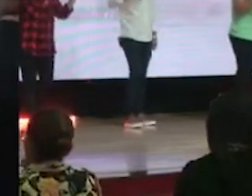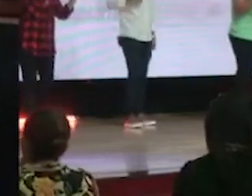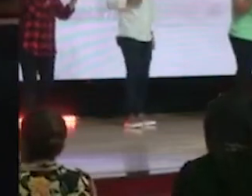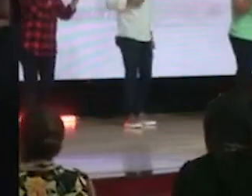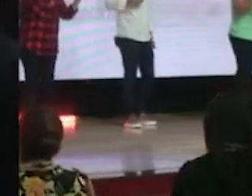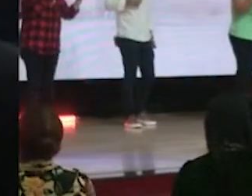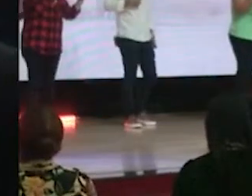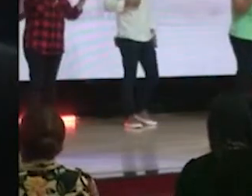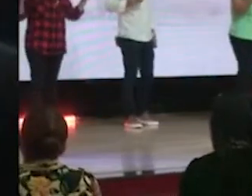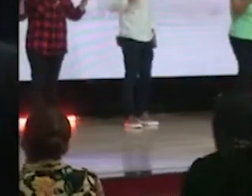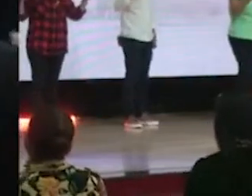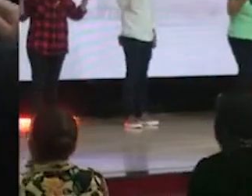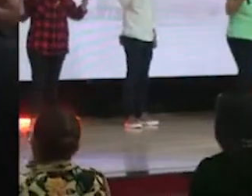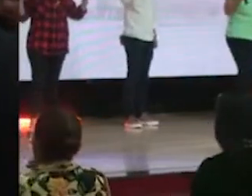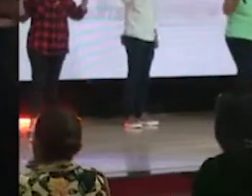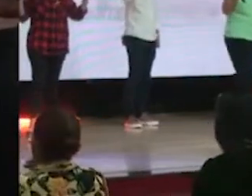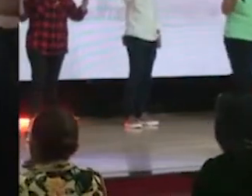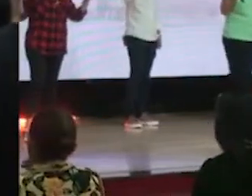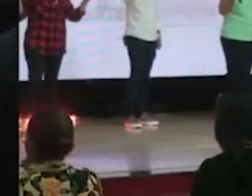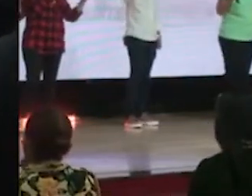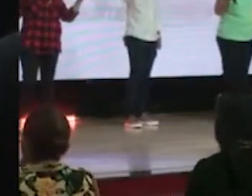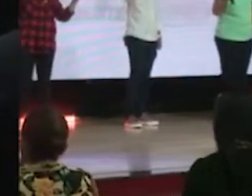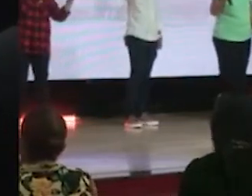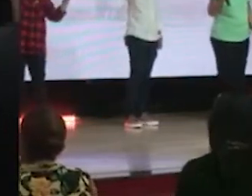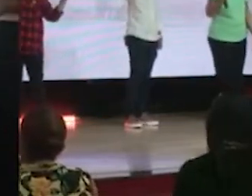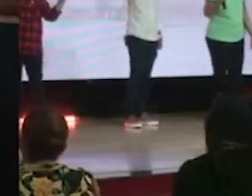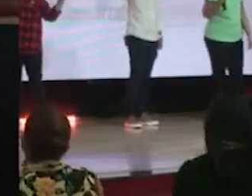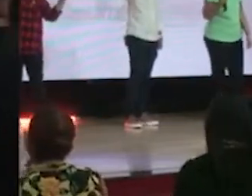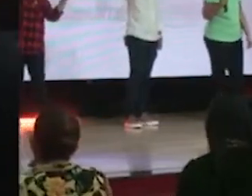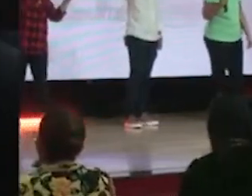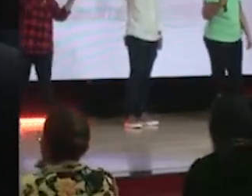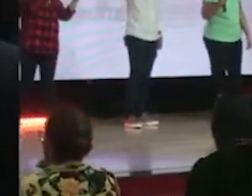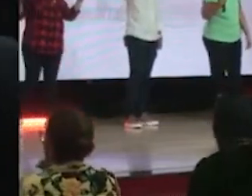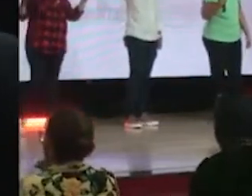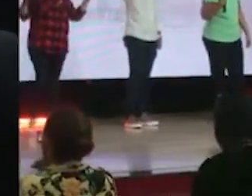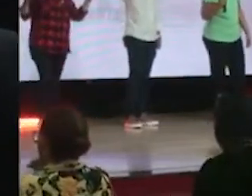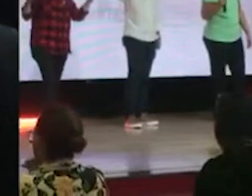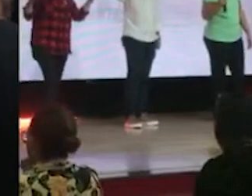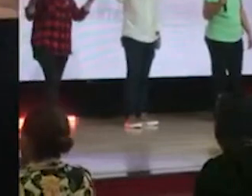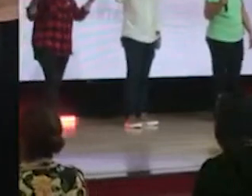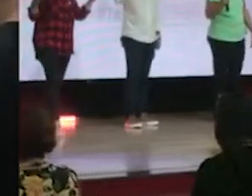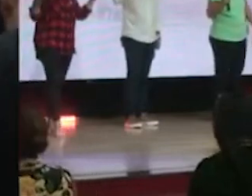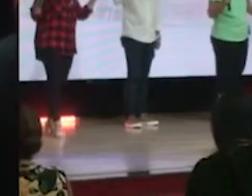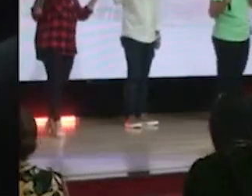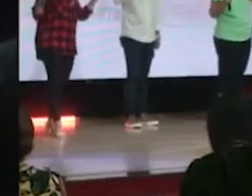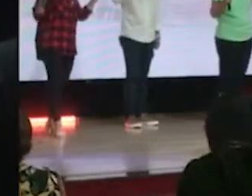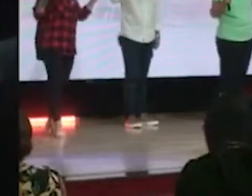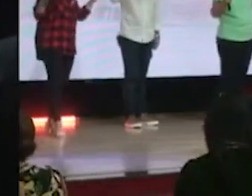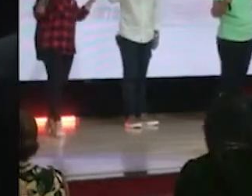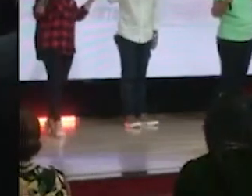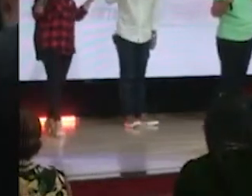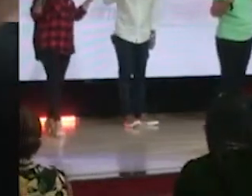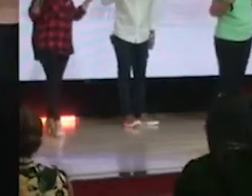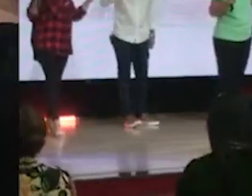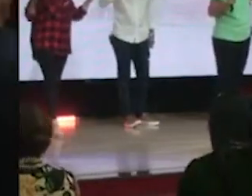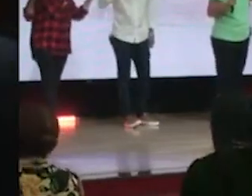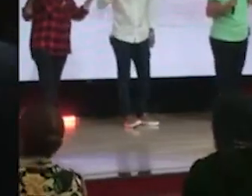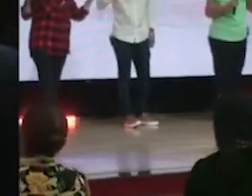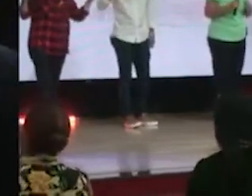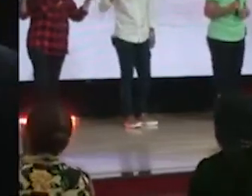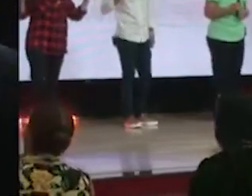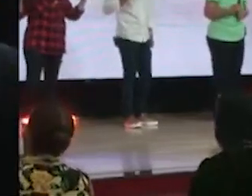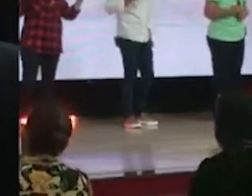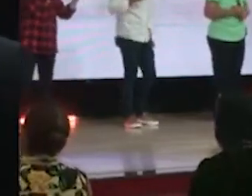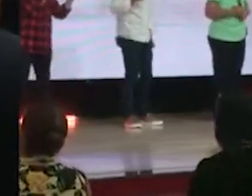naquele momento então espírito santo de Deus ministra senhor como o senhor fez planos para nós